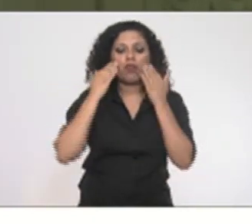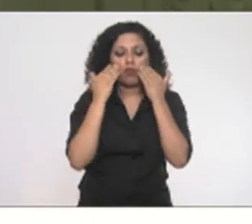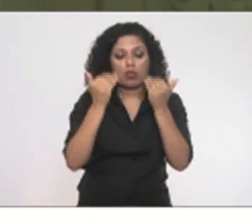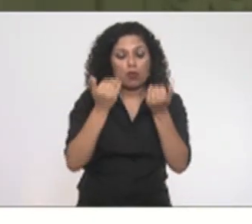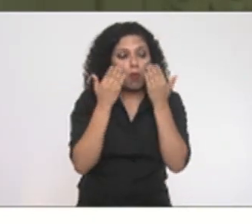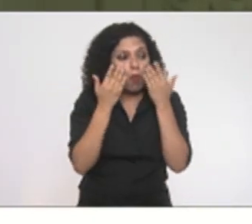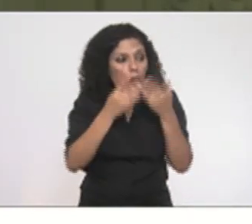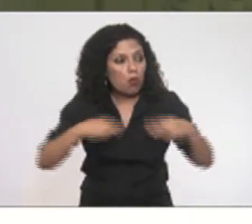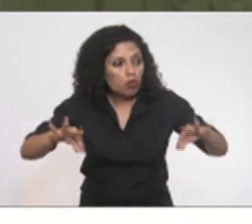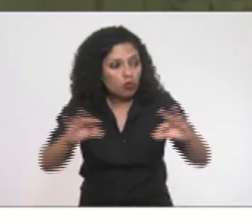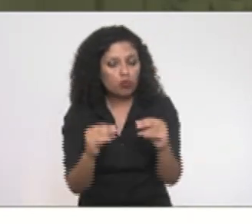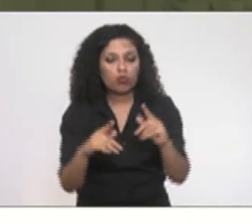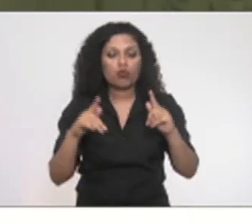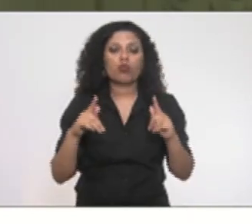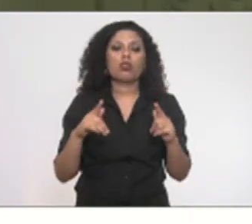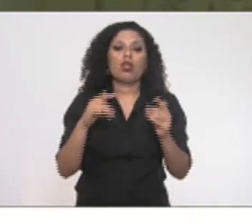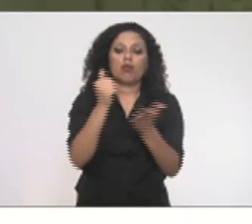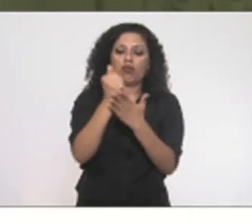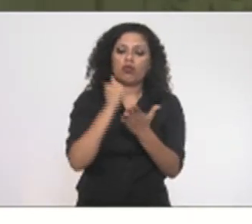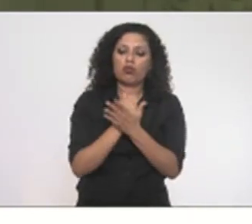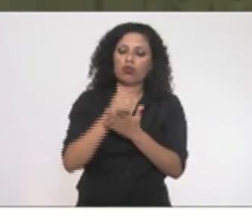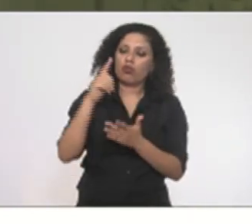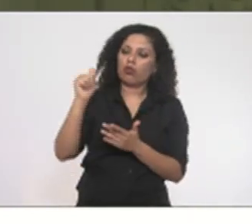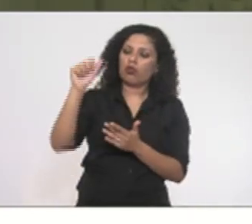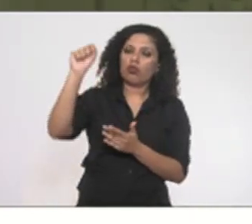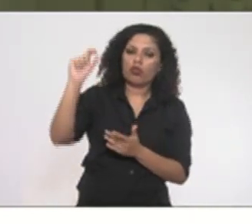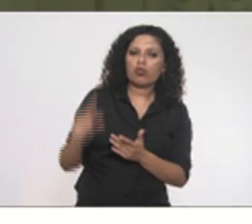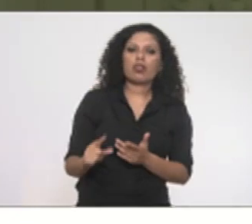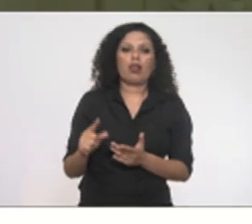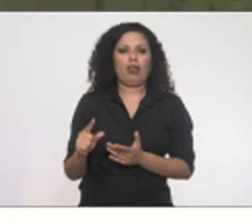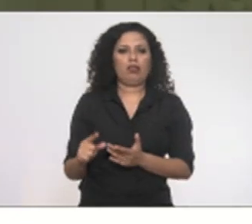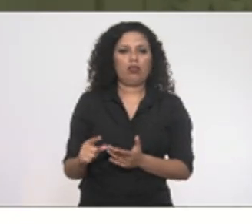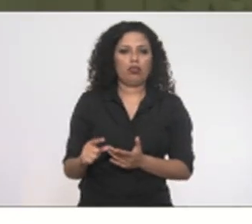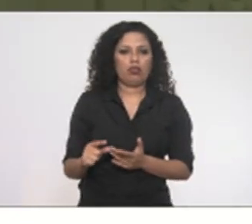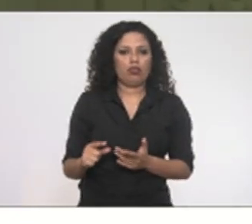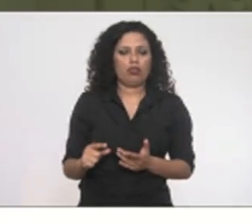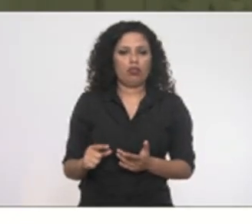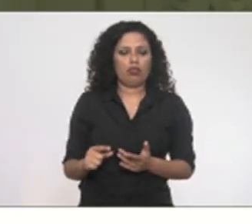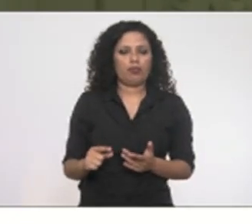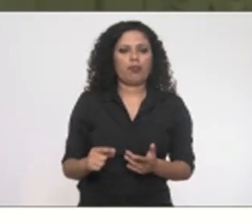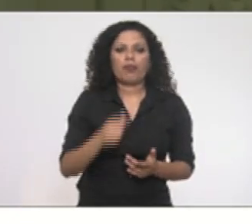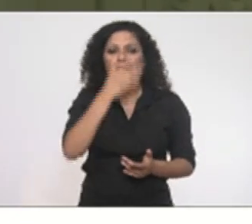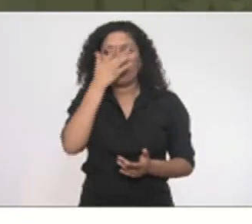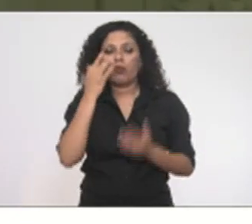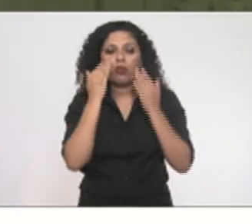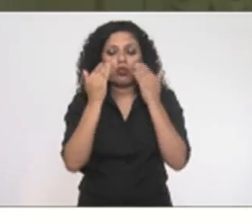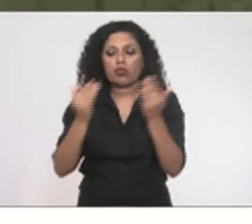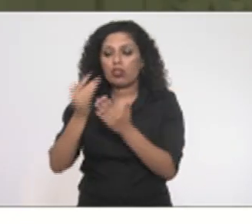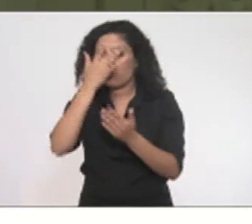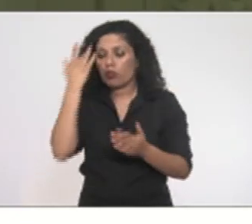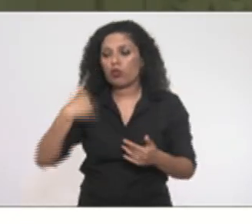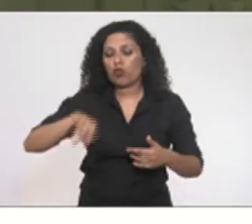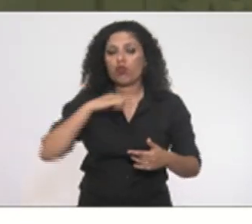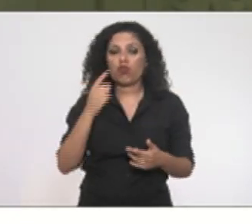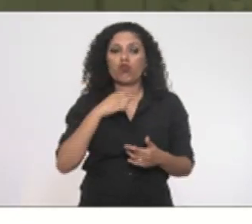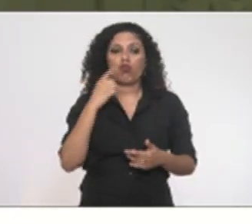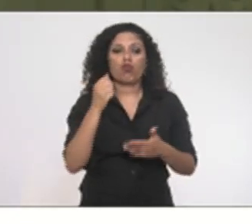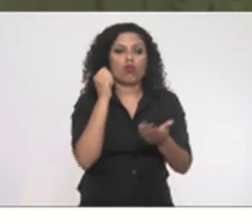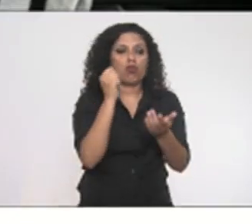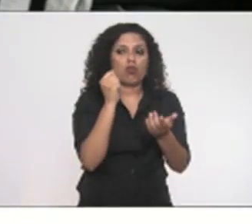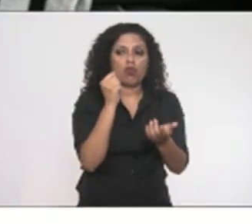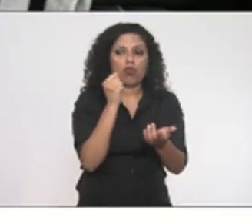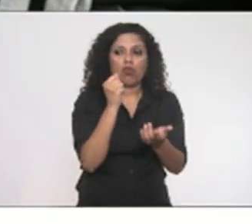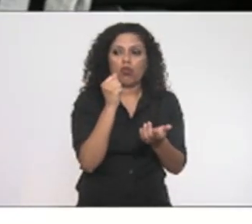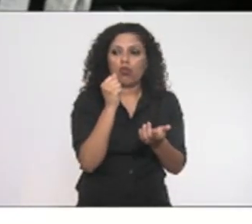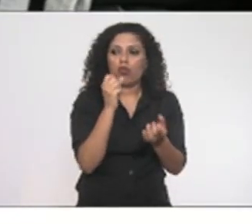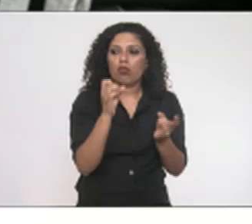contratos de venda de gás para o mercado cativo, ou seja, o mercado das distribuidoras que atendem aos clientes que não têm possibilidade de comprar gás de outro agente, ele só pode